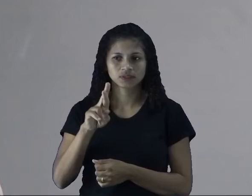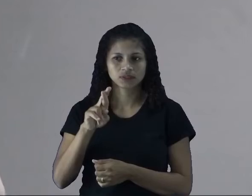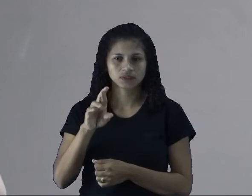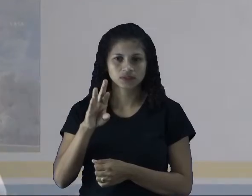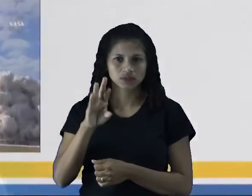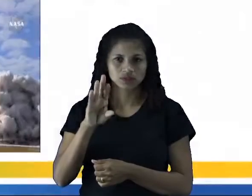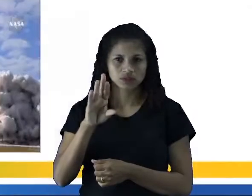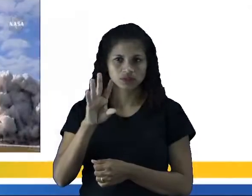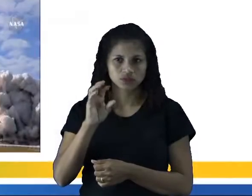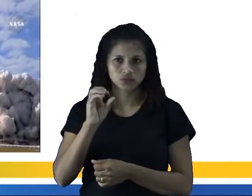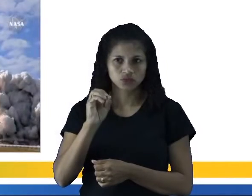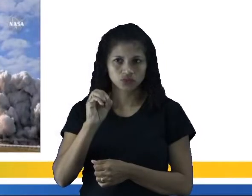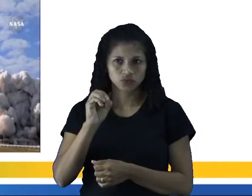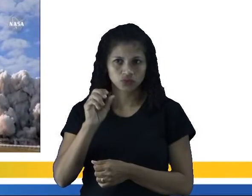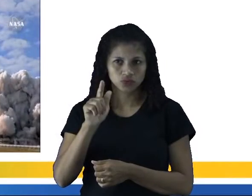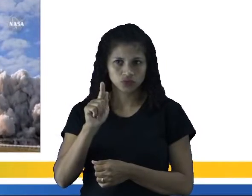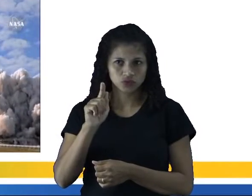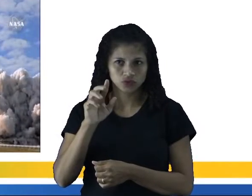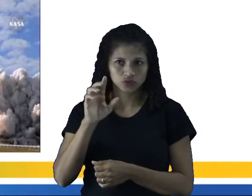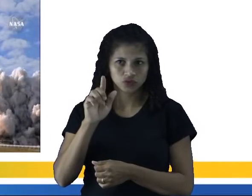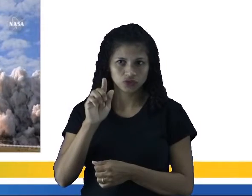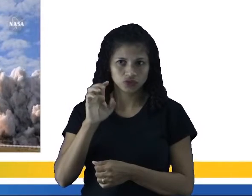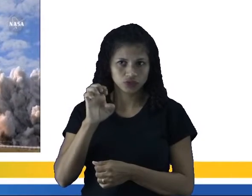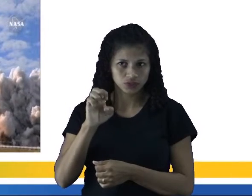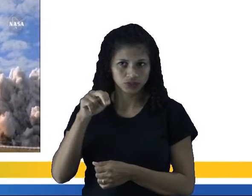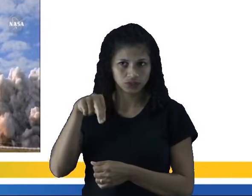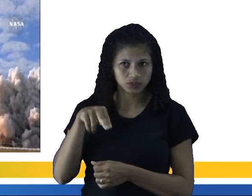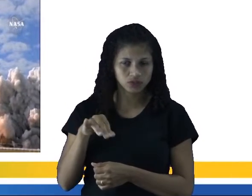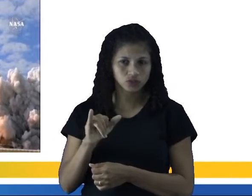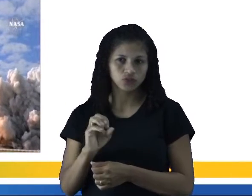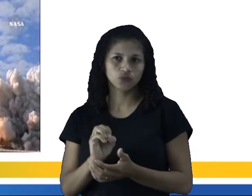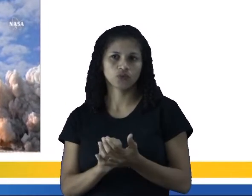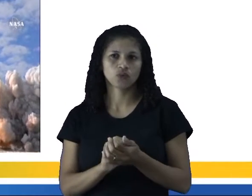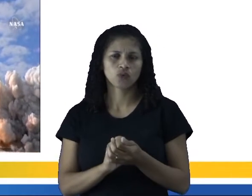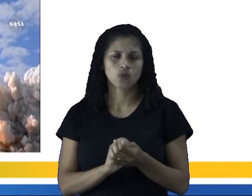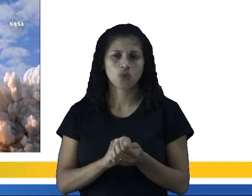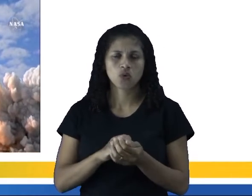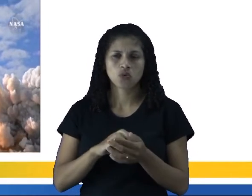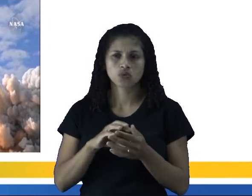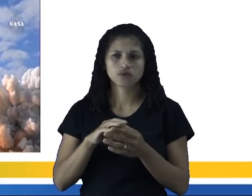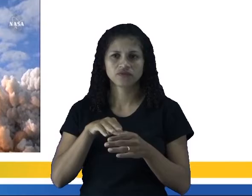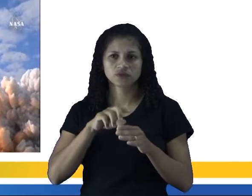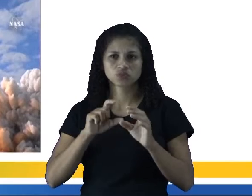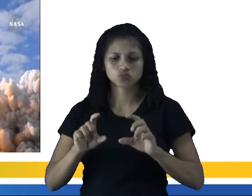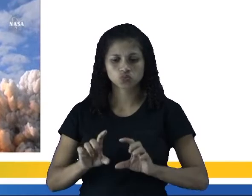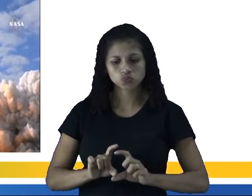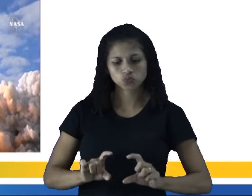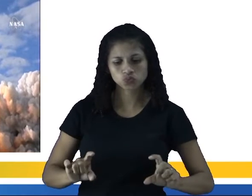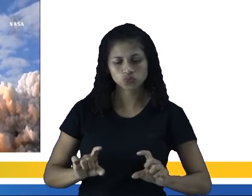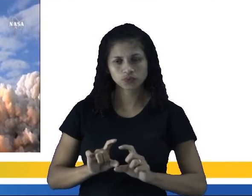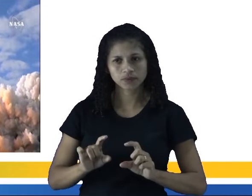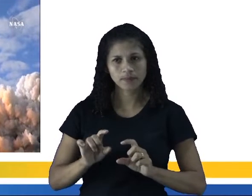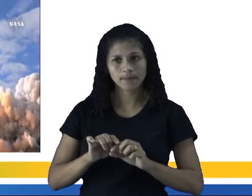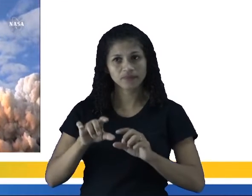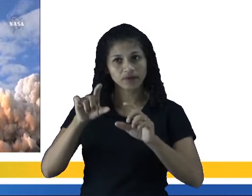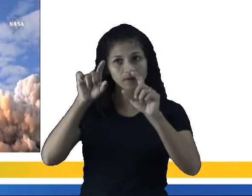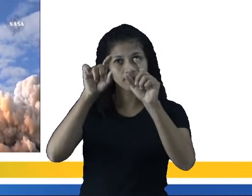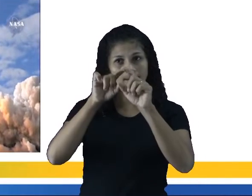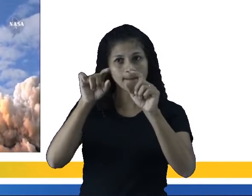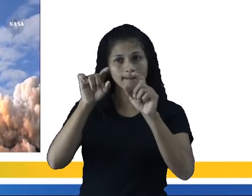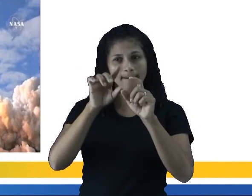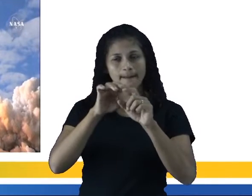ali naquela parte superior, né, da tabela periódica, e ele não se enquadra em nenhum grupo. Por isso ele é representado ali de